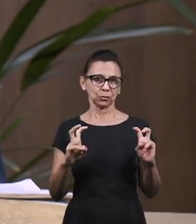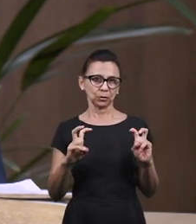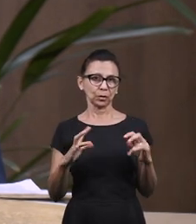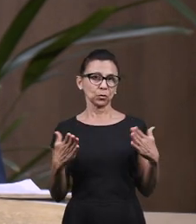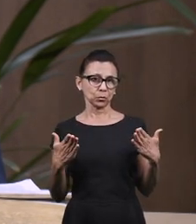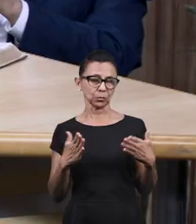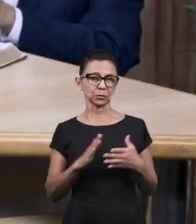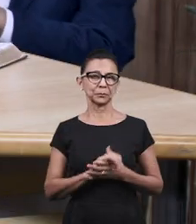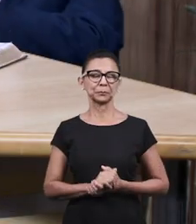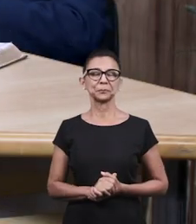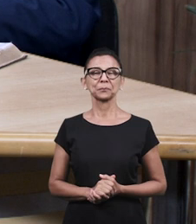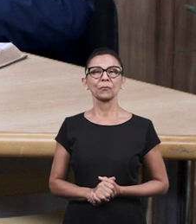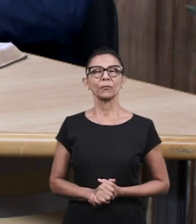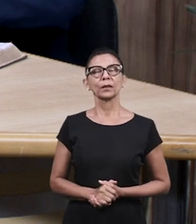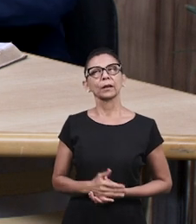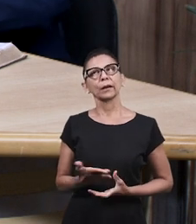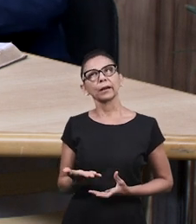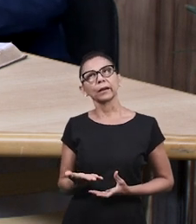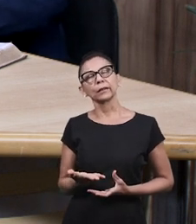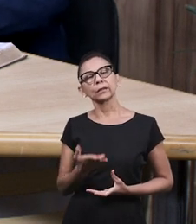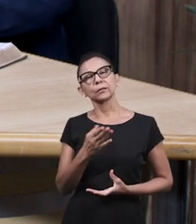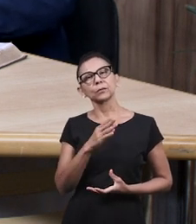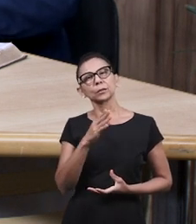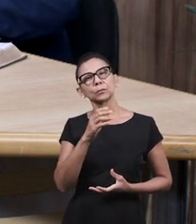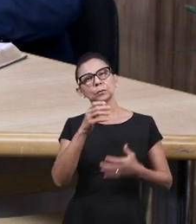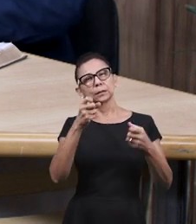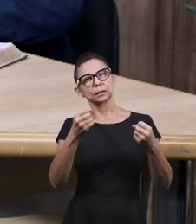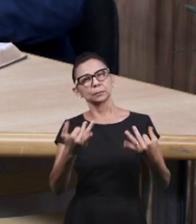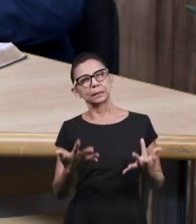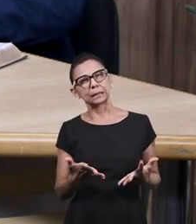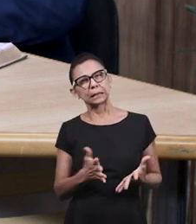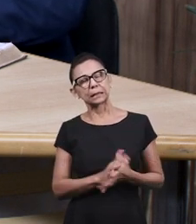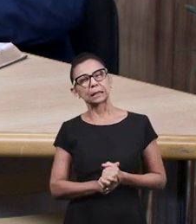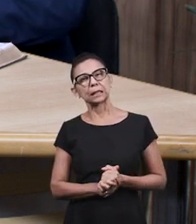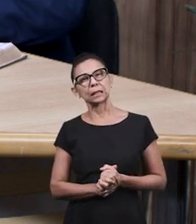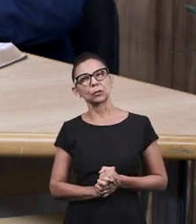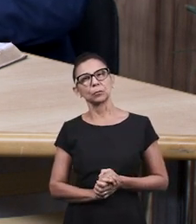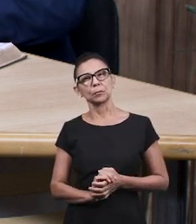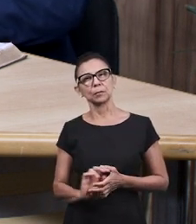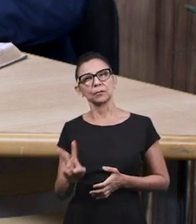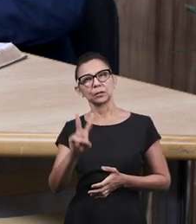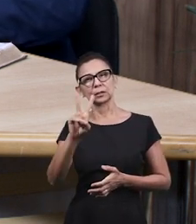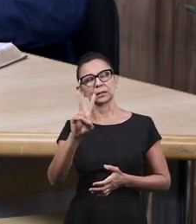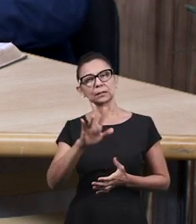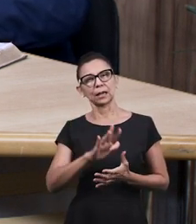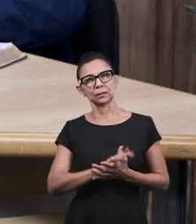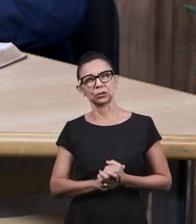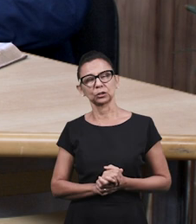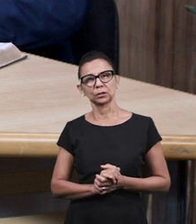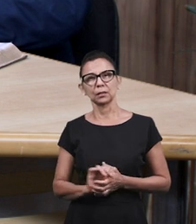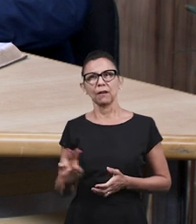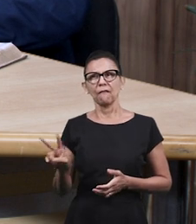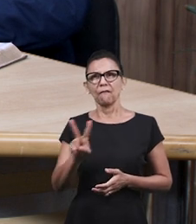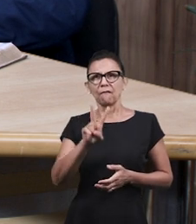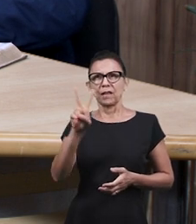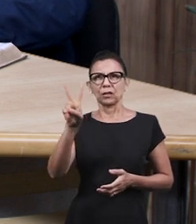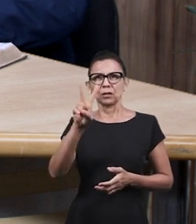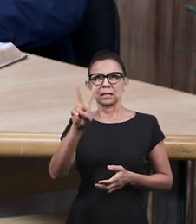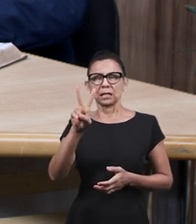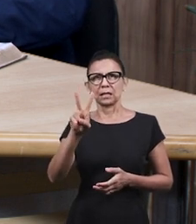palavra aqui. Uhum. Então, vamos falar de uma velocidade muito coerente com o nosso planeta. A luz não